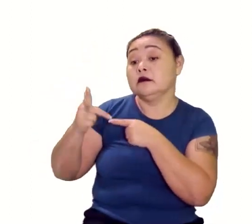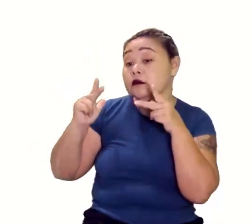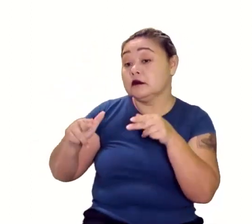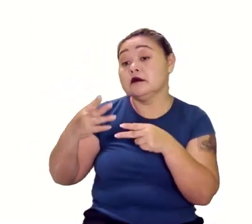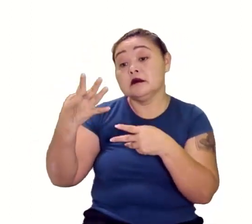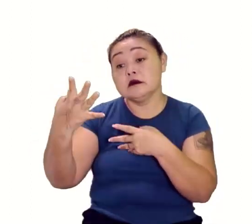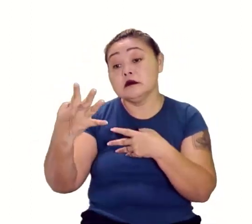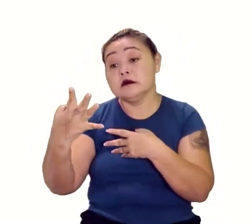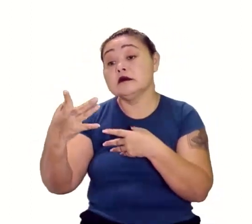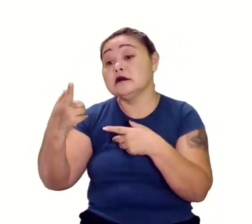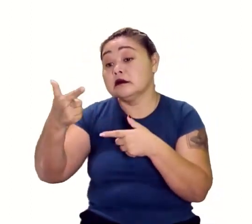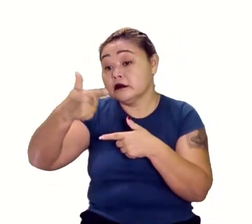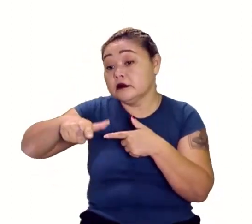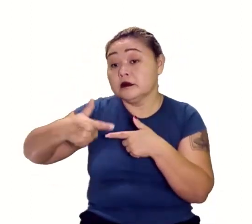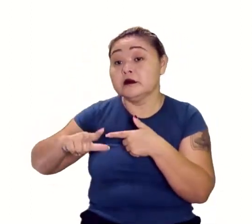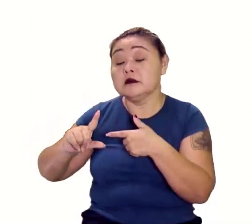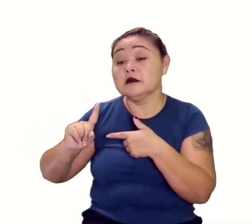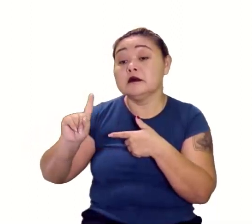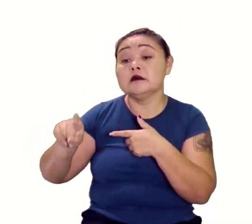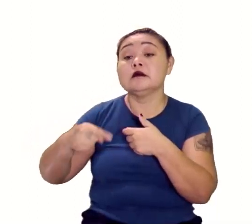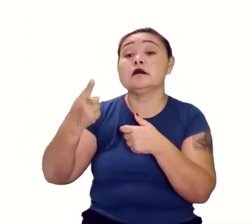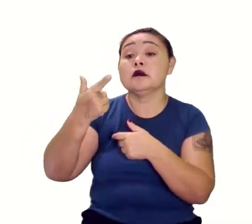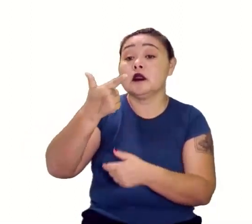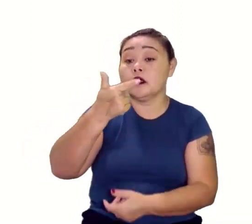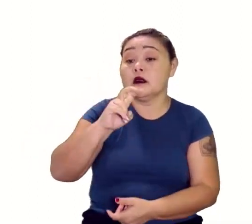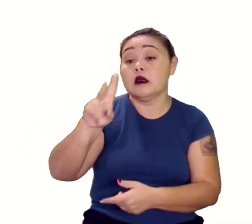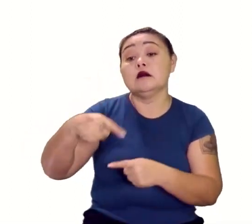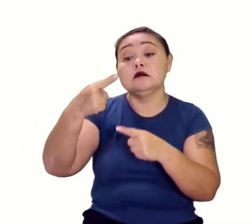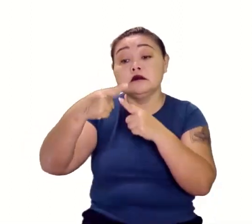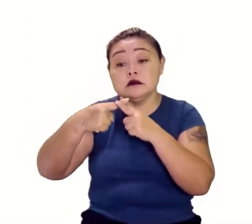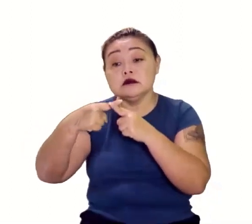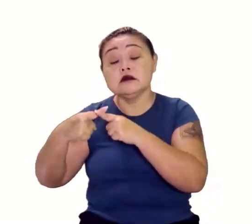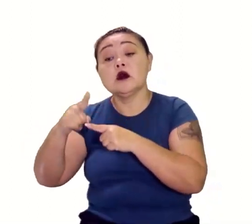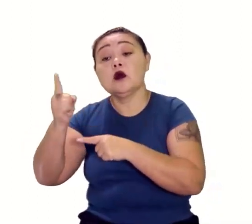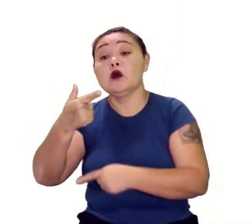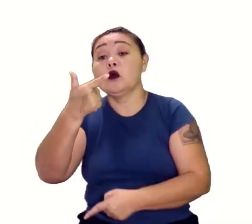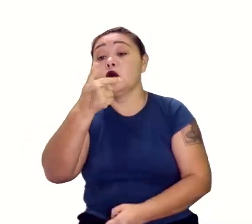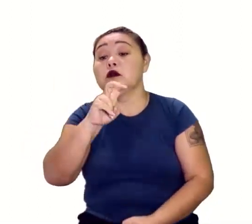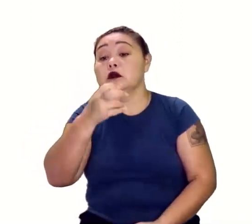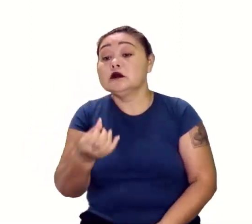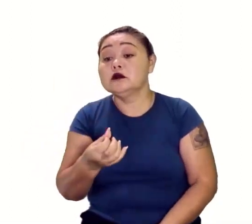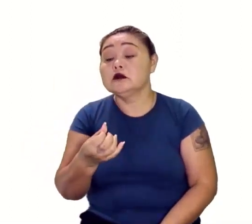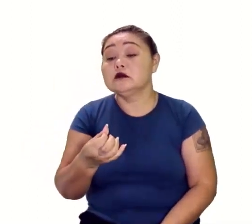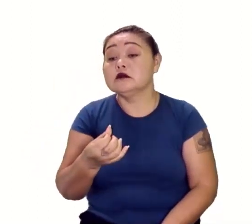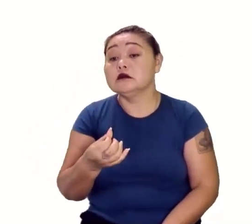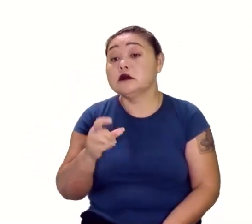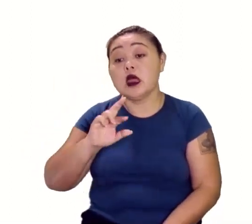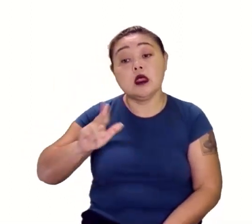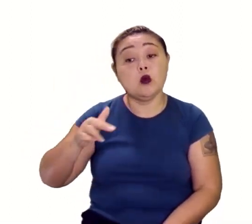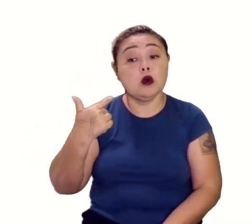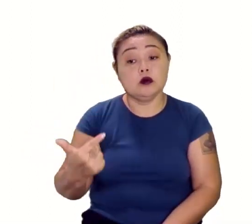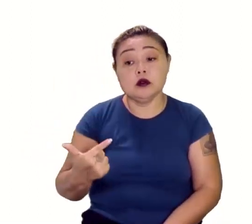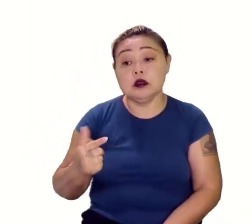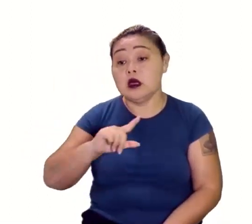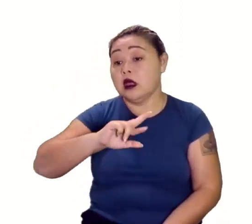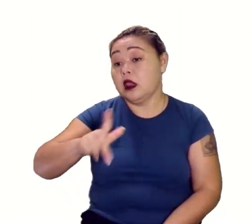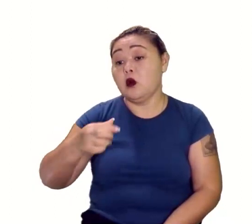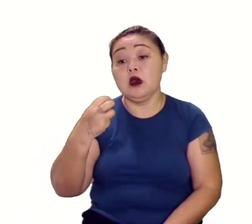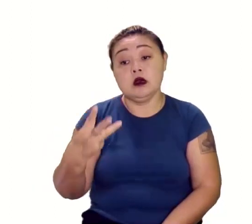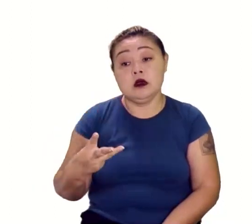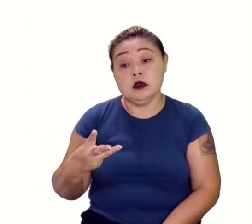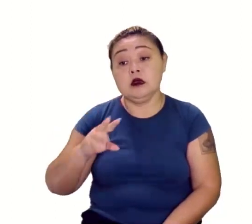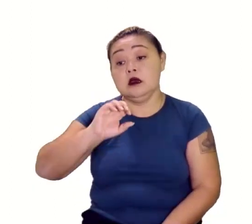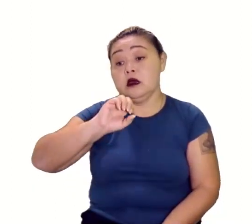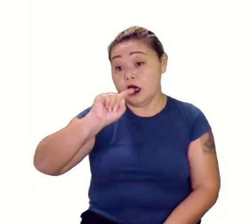dar 4 vezes. Eu pensei assim, que número vezes ele 4 vezes dá 256? Bom, não é o 2, não é o 3, 2. que o